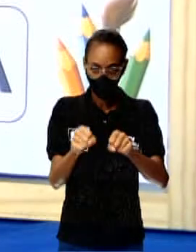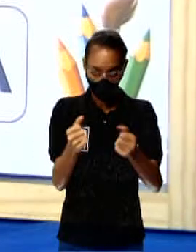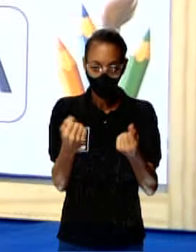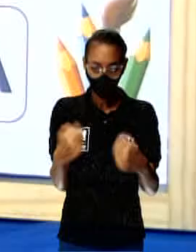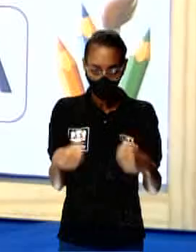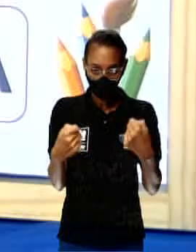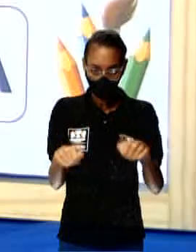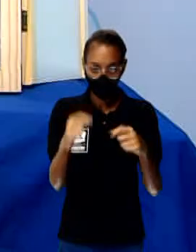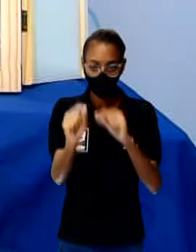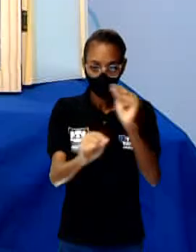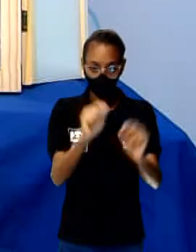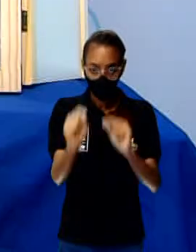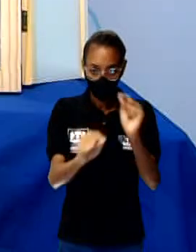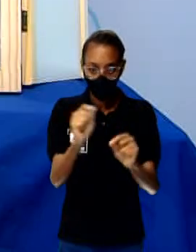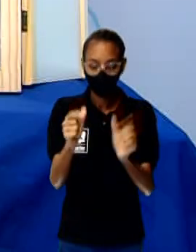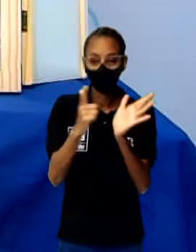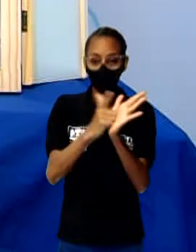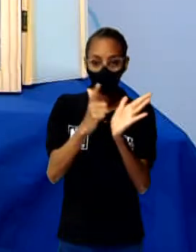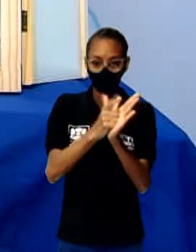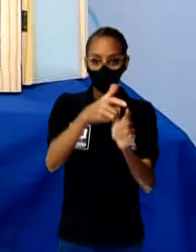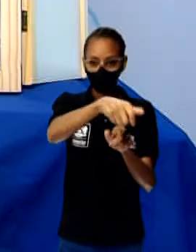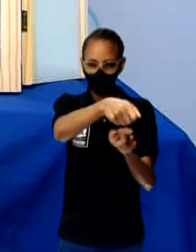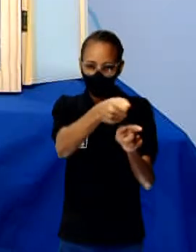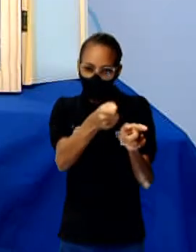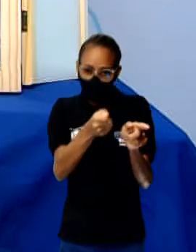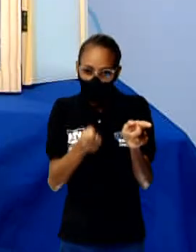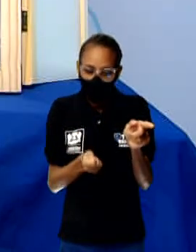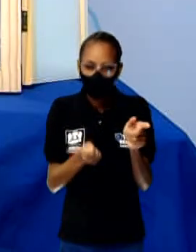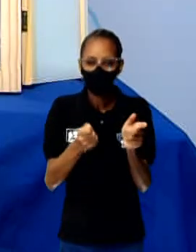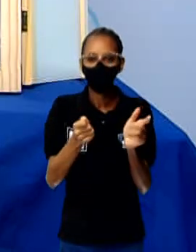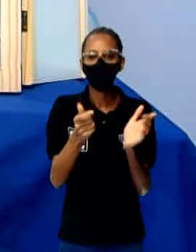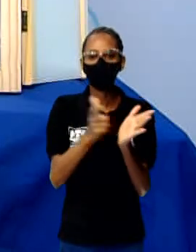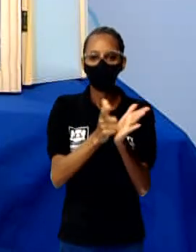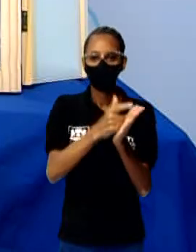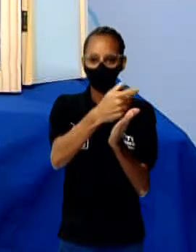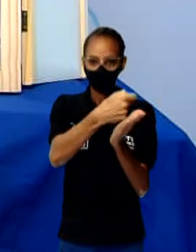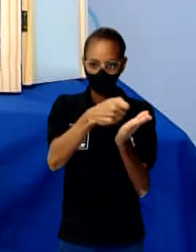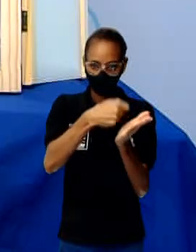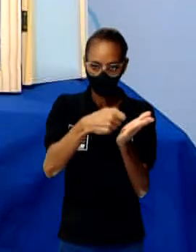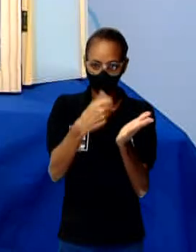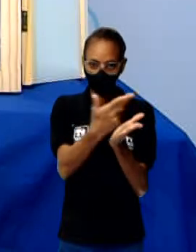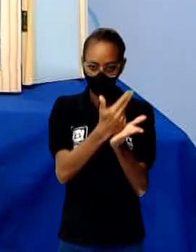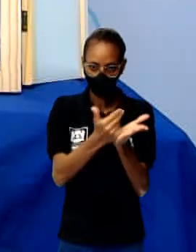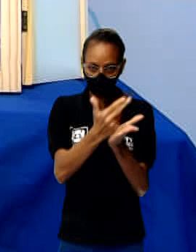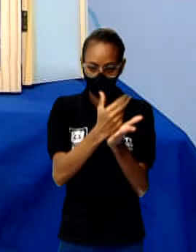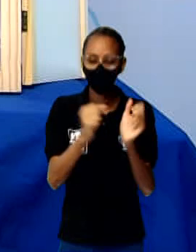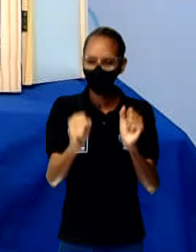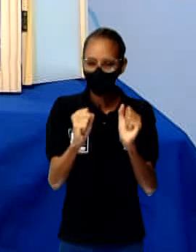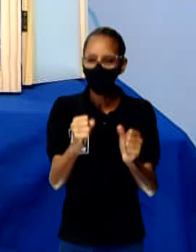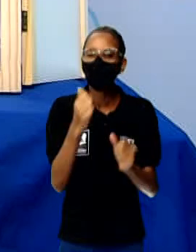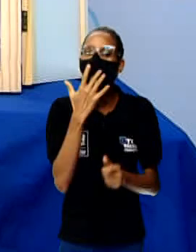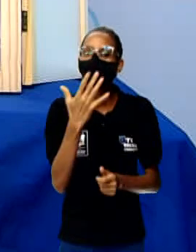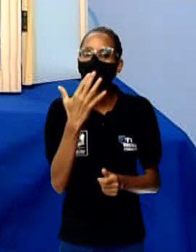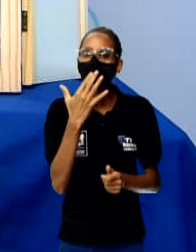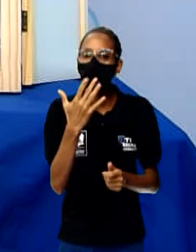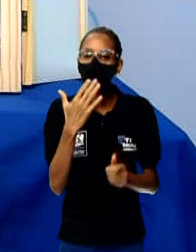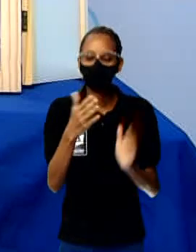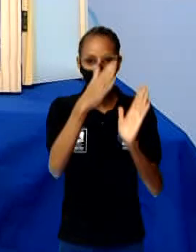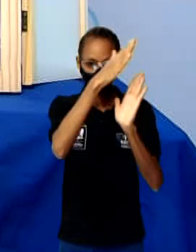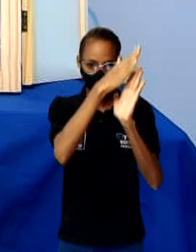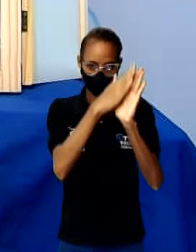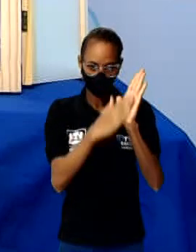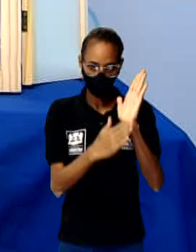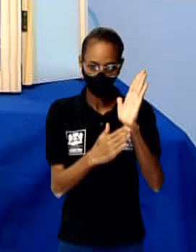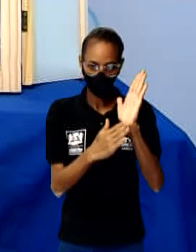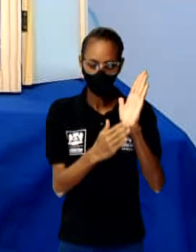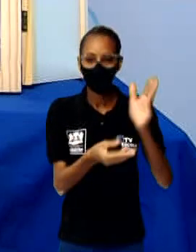de papel que pode ser destacada do seu caderno de desenho não esqueçam se puder de colorir a frente da